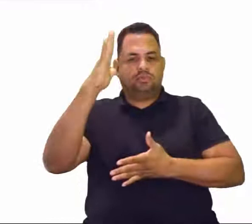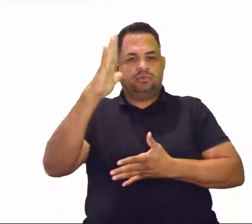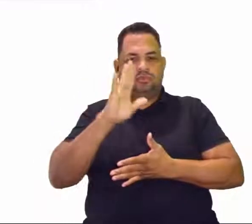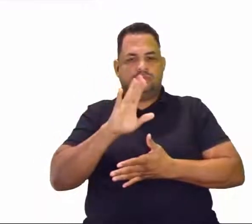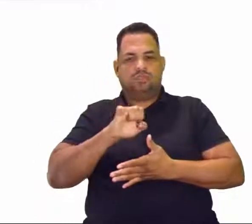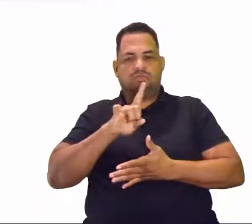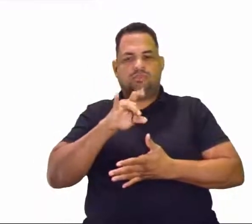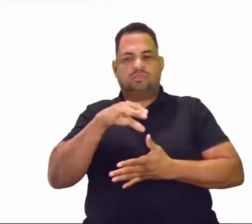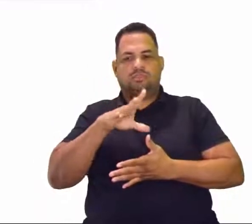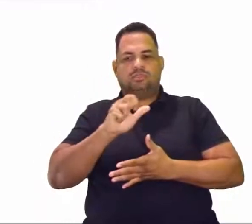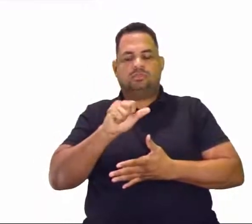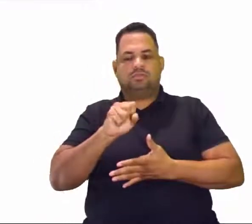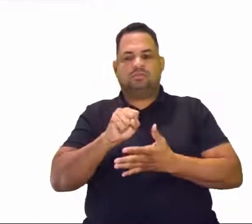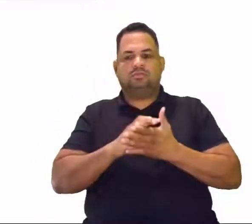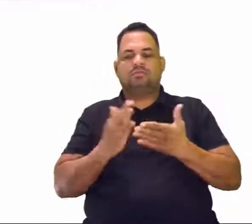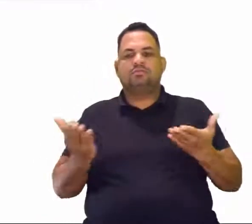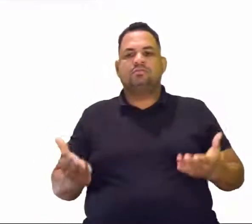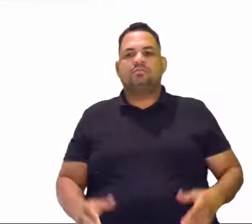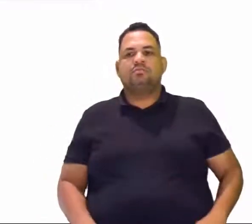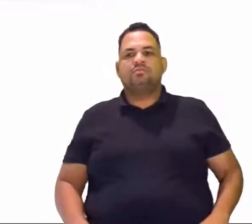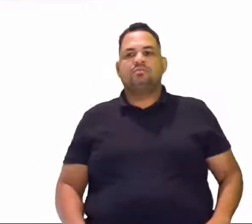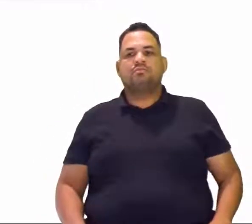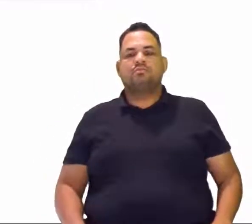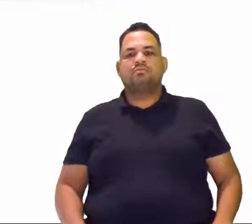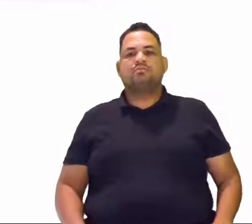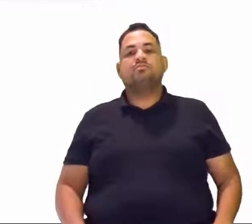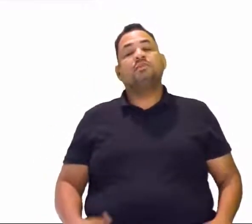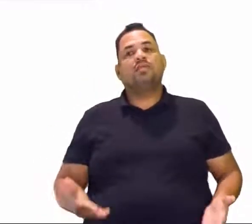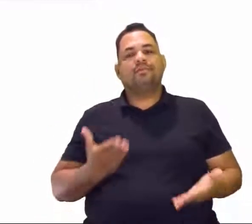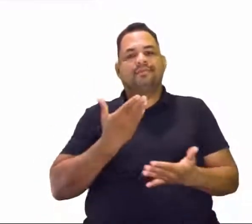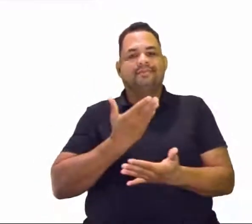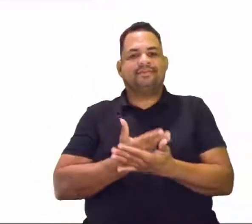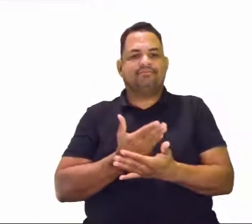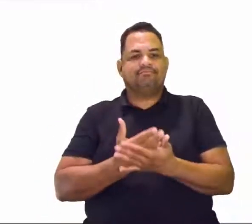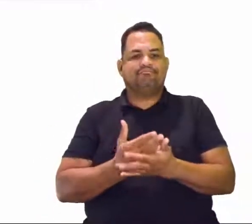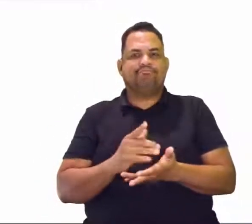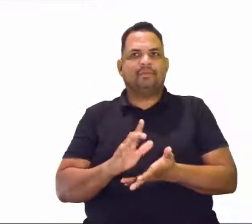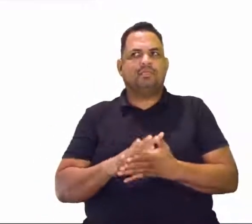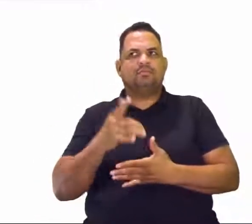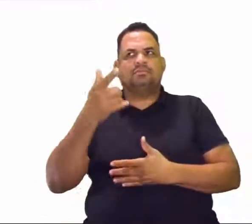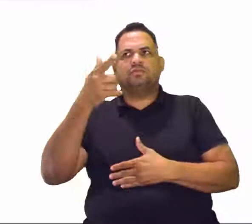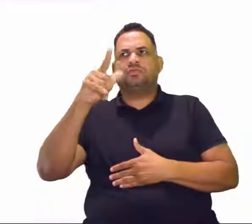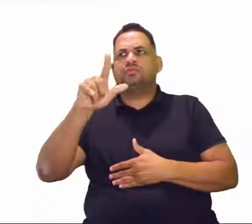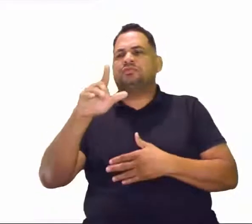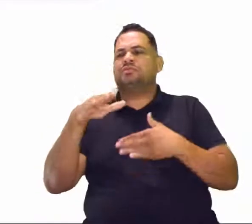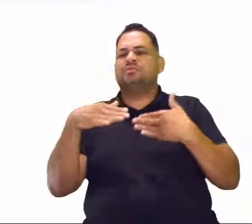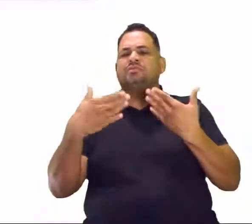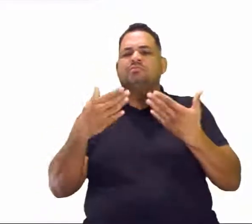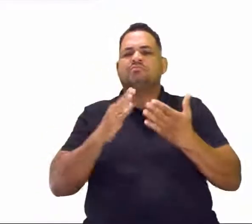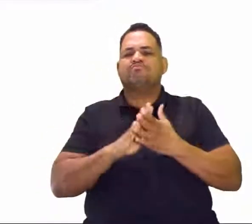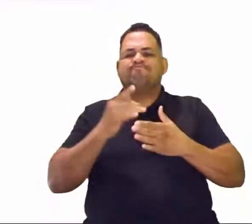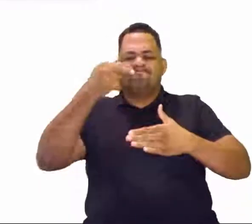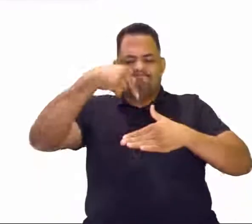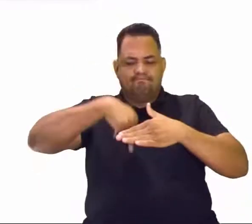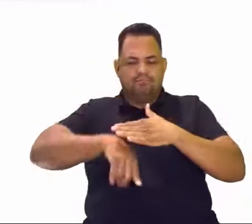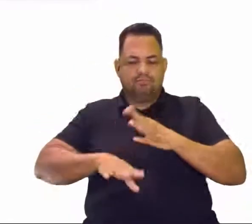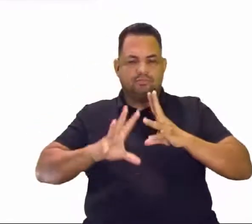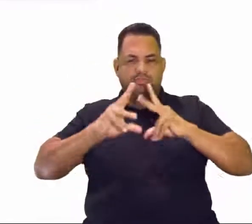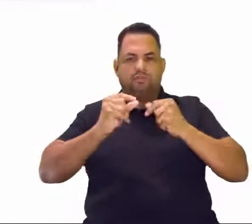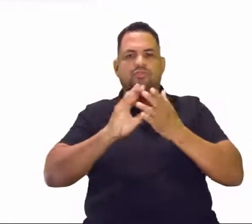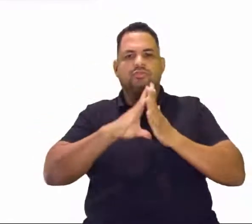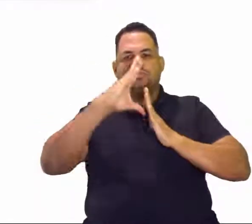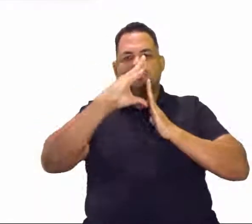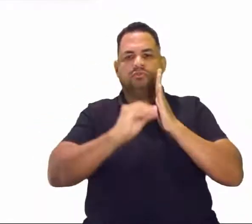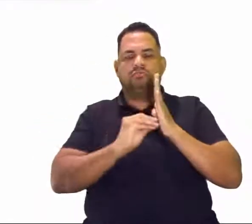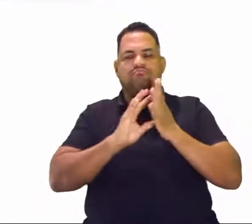Vamos trabalhar com os conceitos é claro né gente que uma aula a gente não vai dar conta e aprofunda tudo